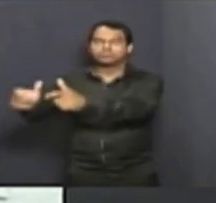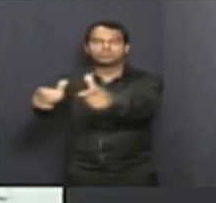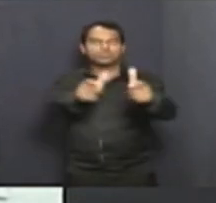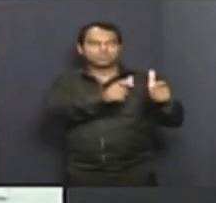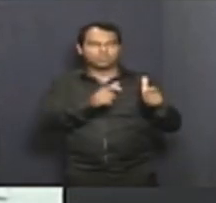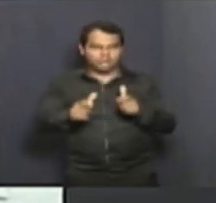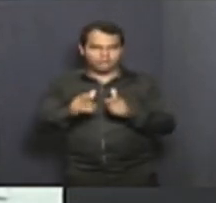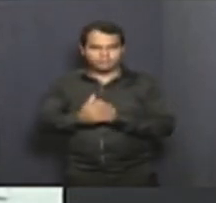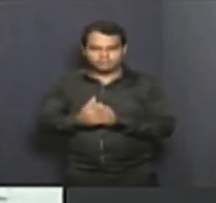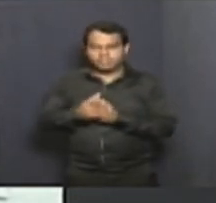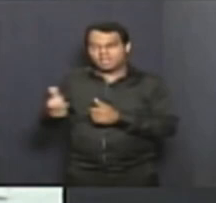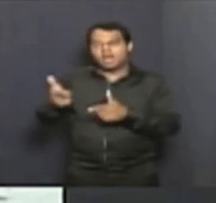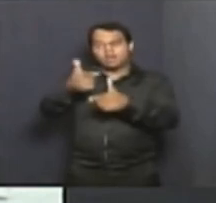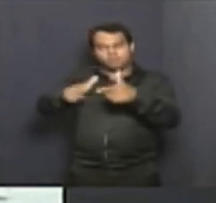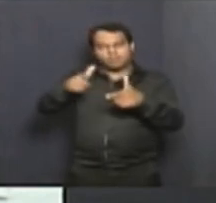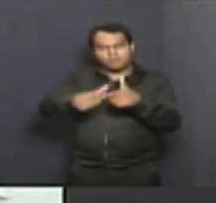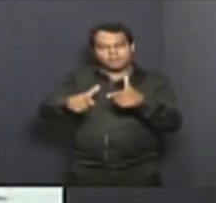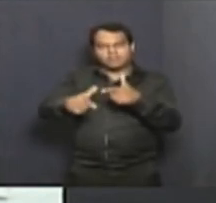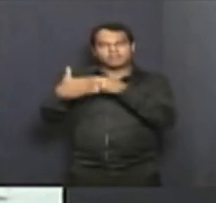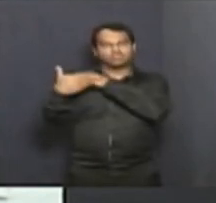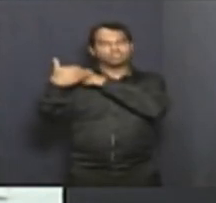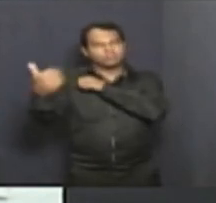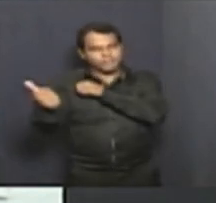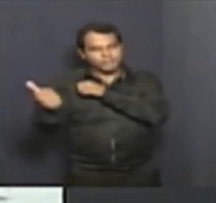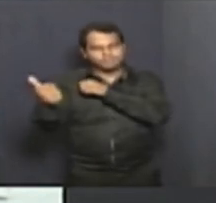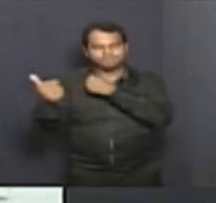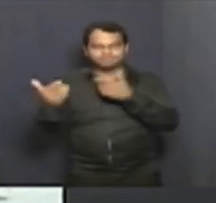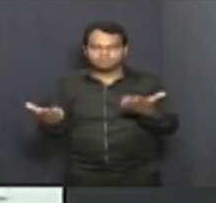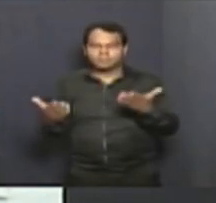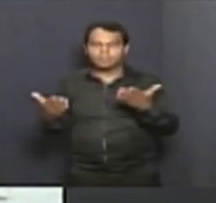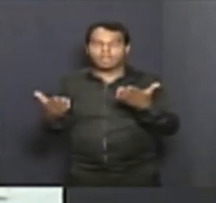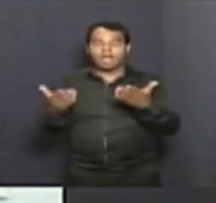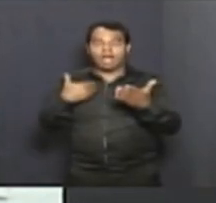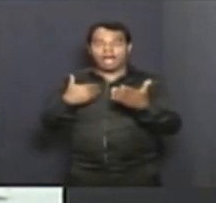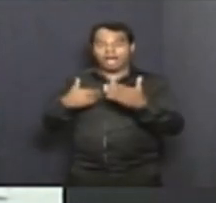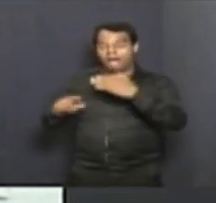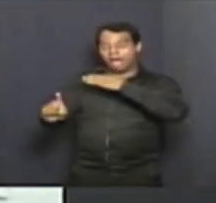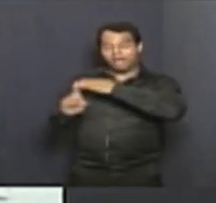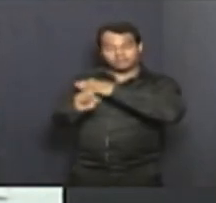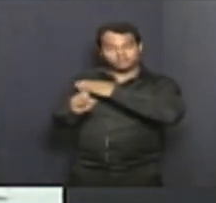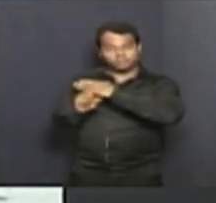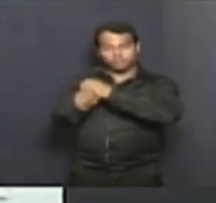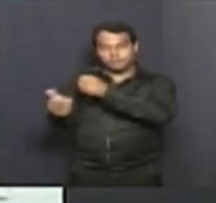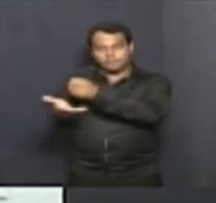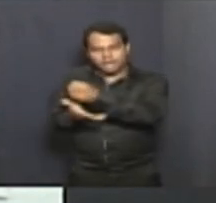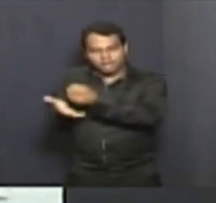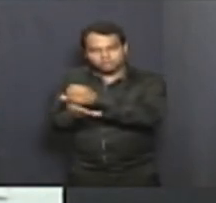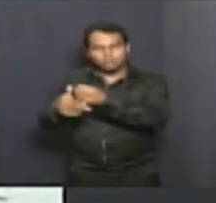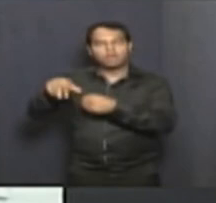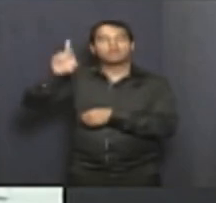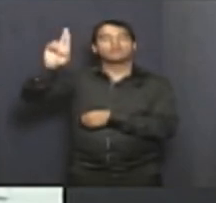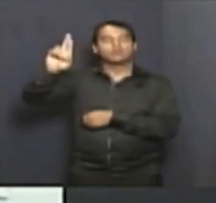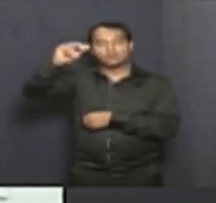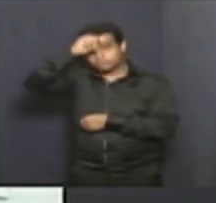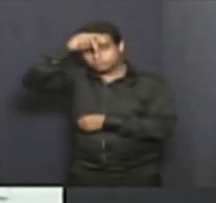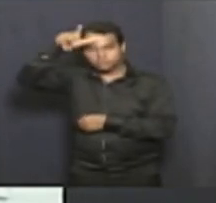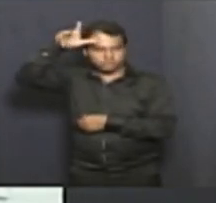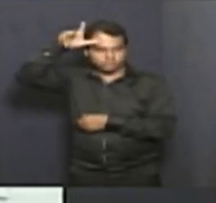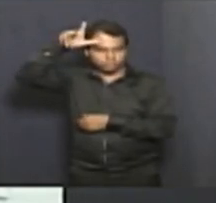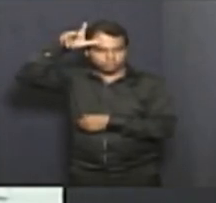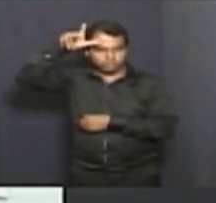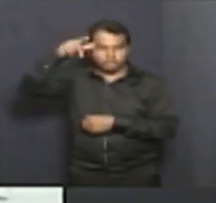consulta a atenção básica é feita pelo município ao a consulta o posto de saúde